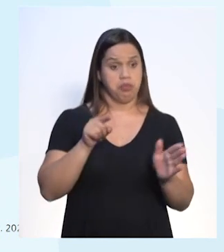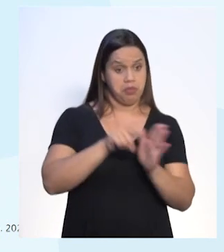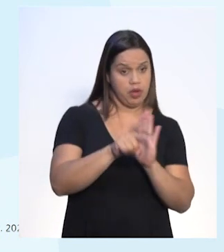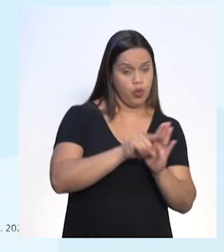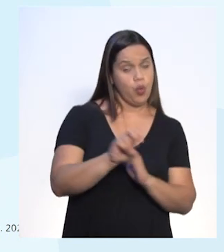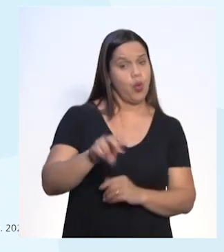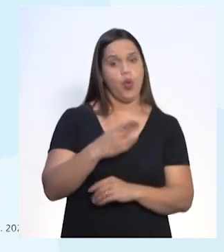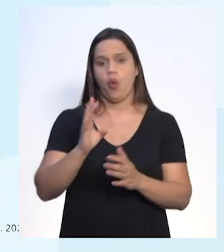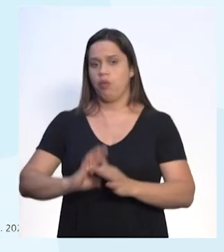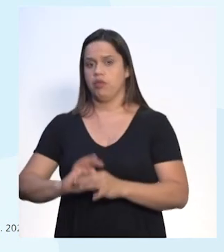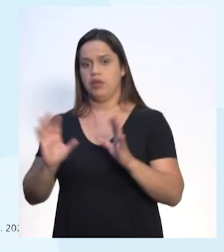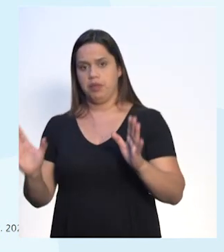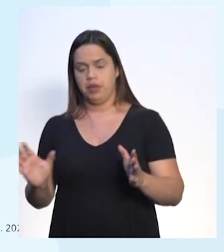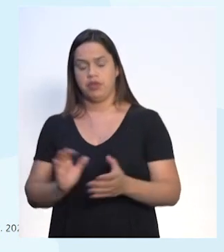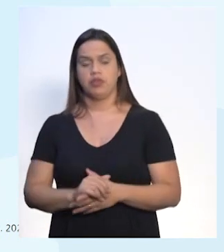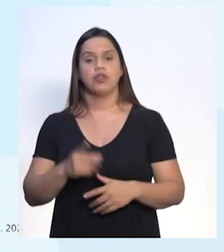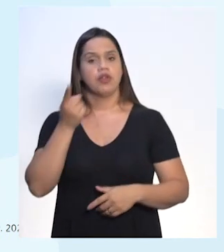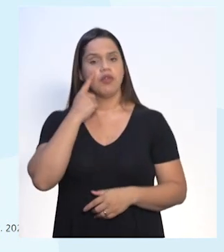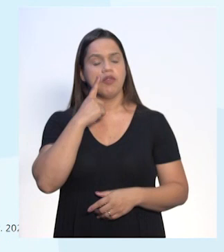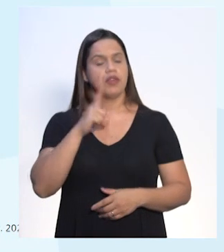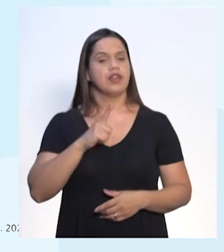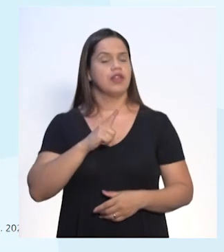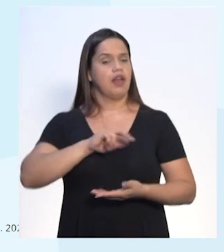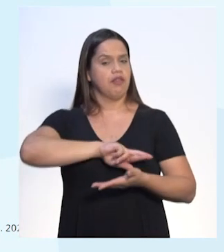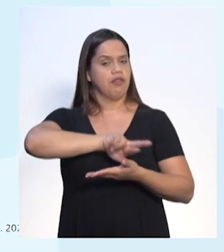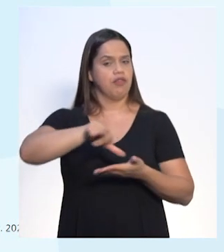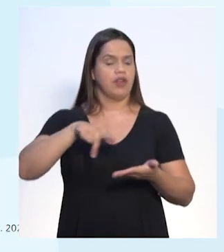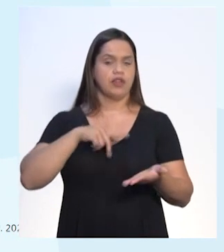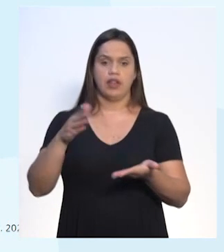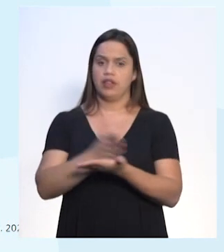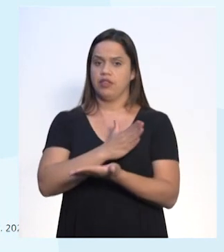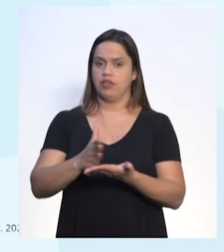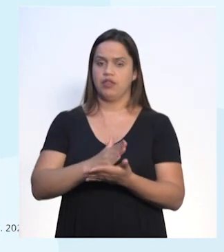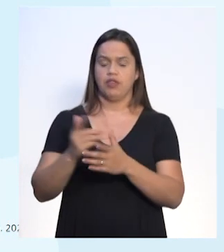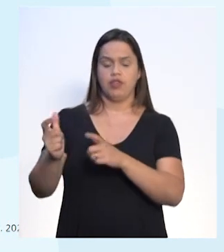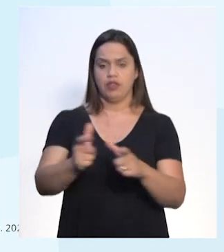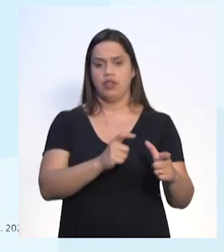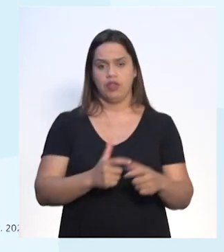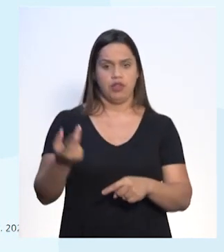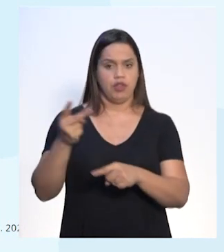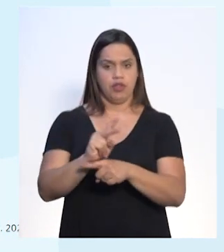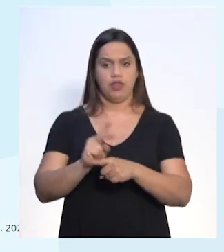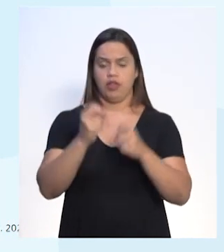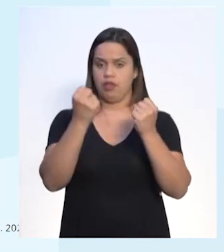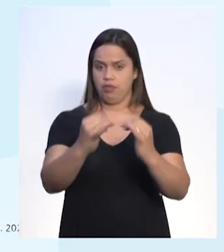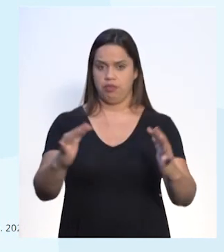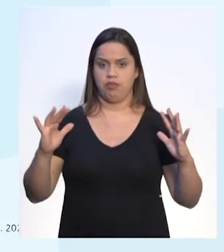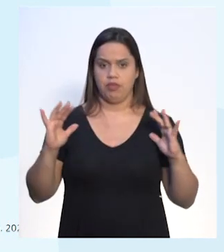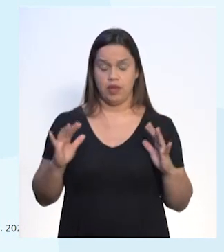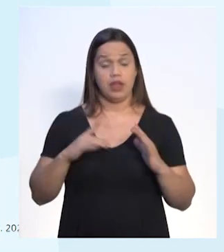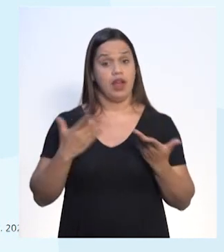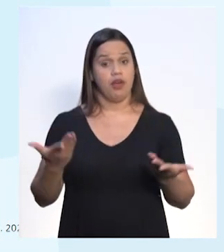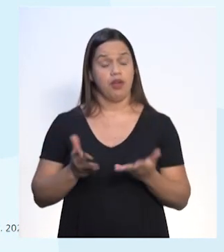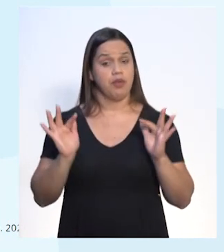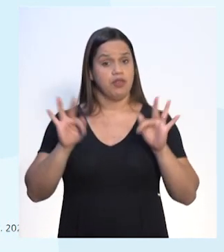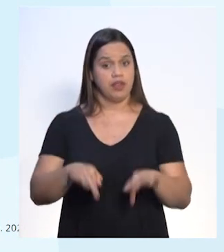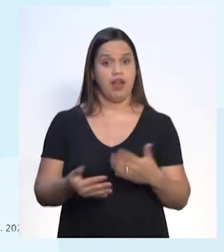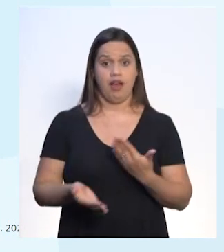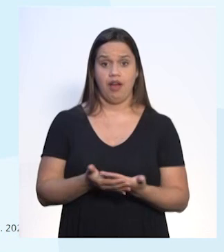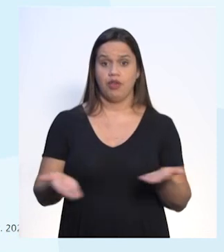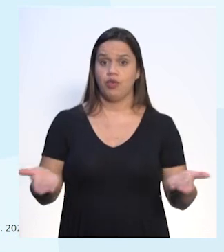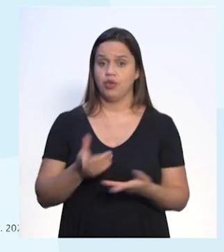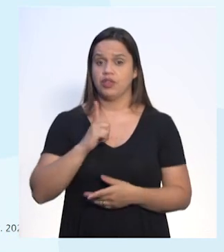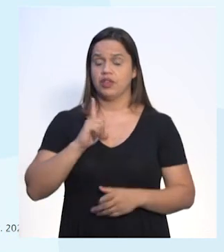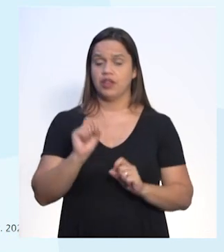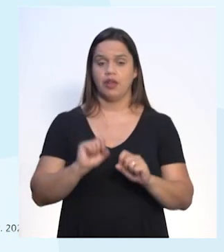até em vários aspectos tem essas divisões aí das nossas reservas ambientais. E para finalizar a aula de hoje,